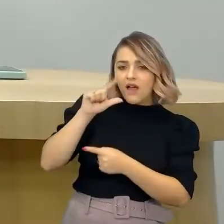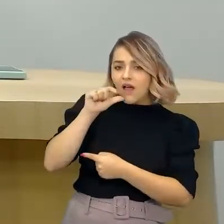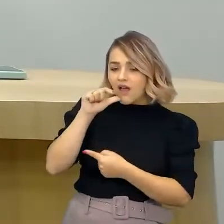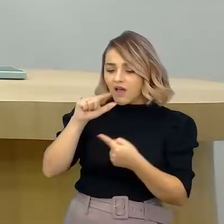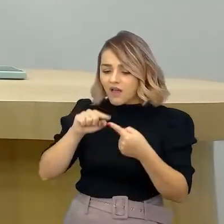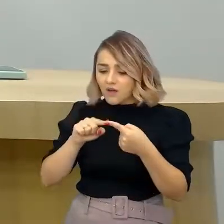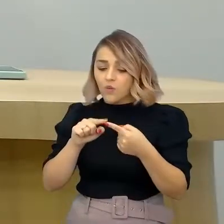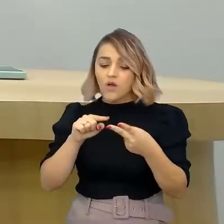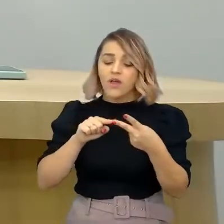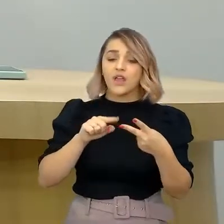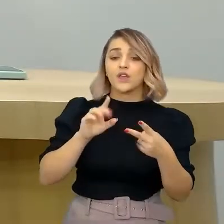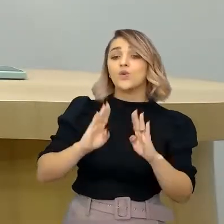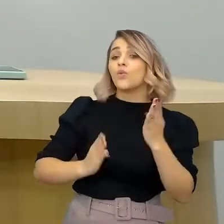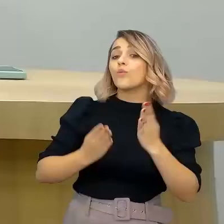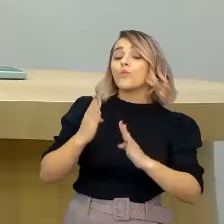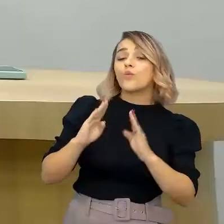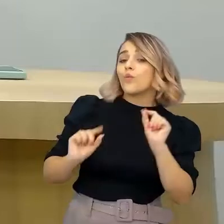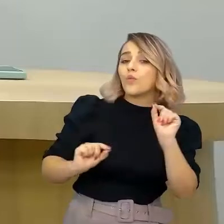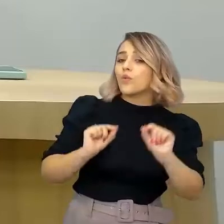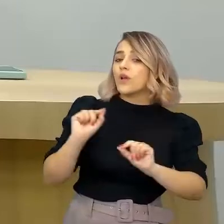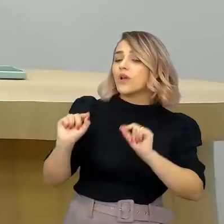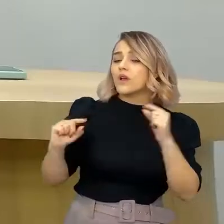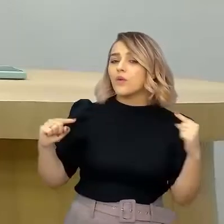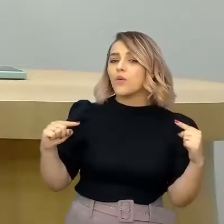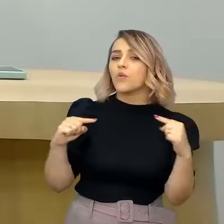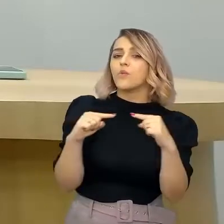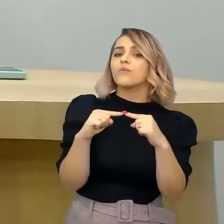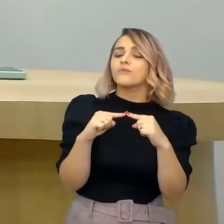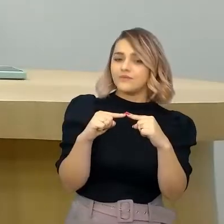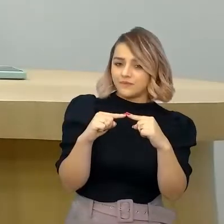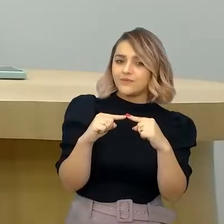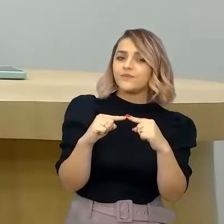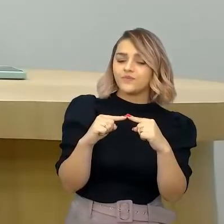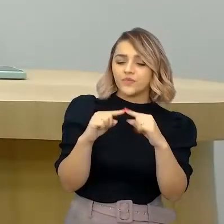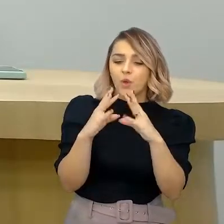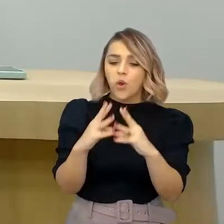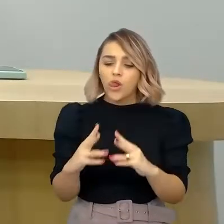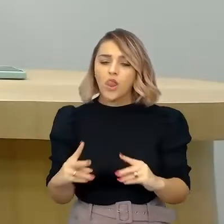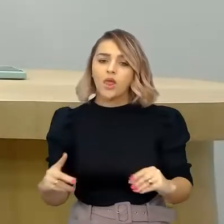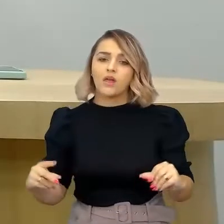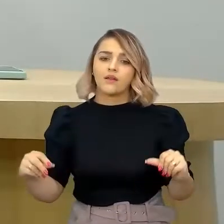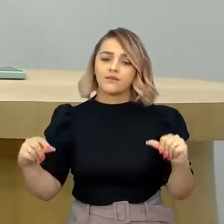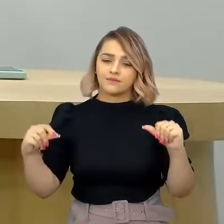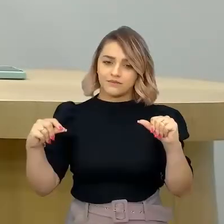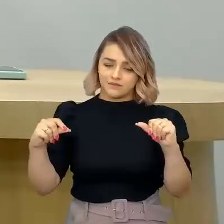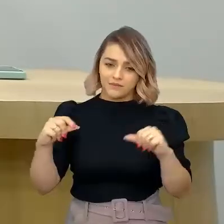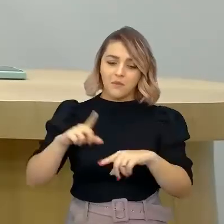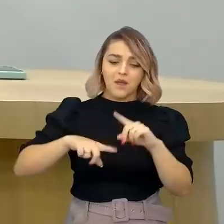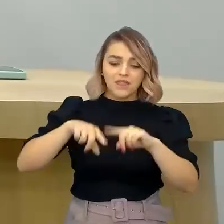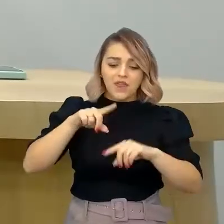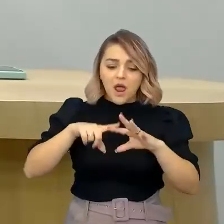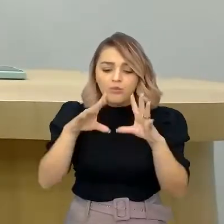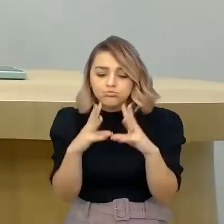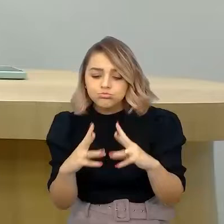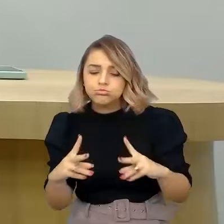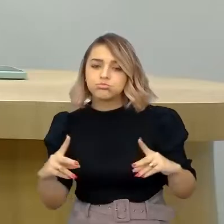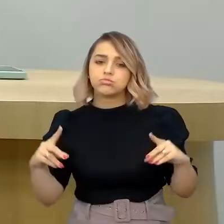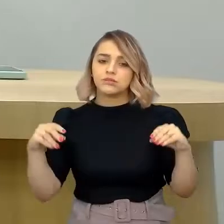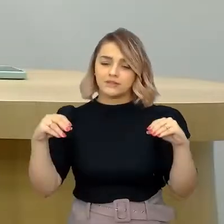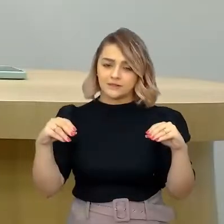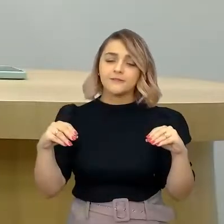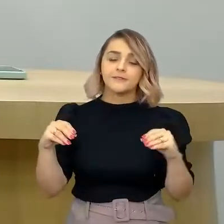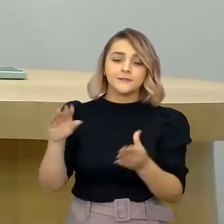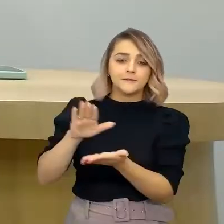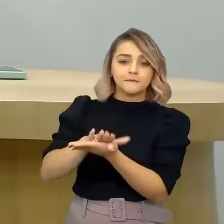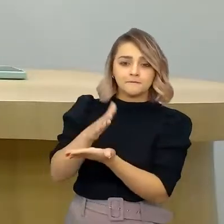temperismo biológico, que tem muito a ver com a questão aí da decomposição do material orgânico. Tudo isso,